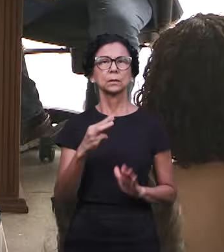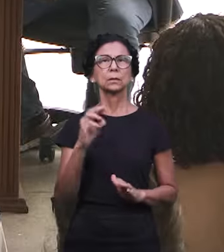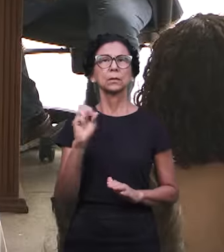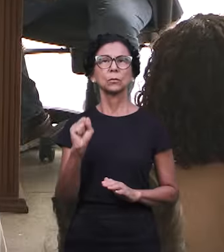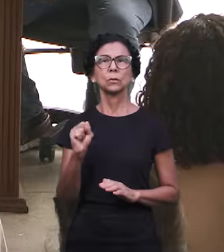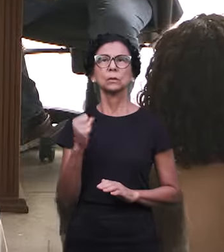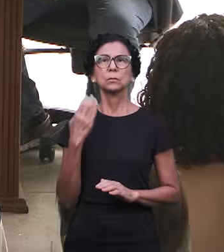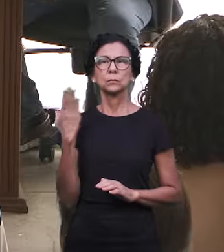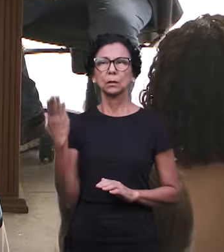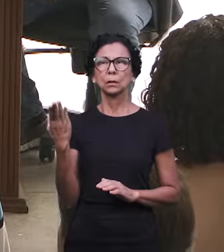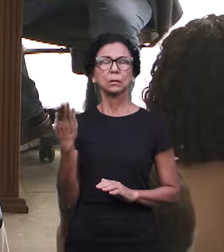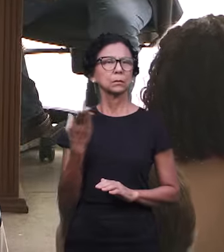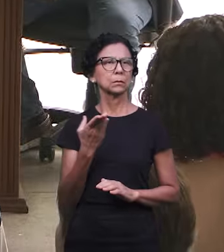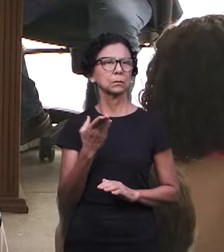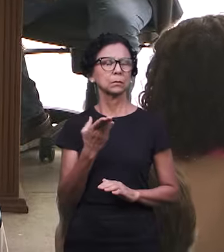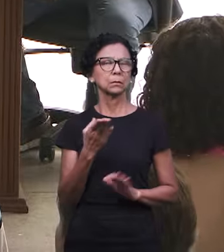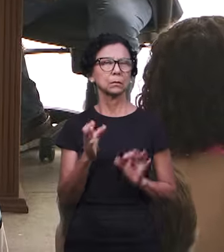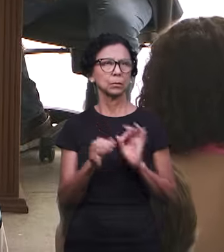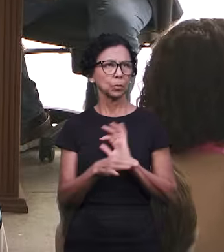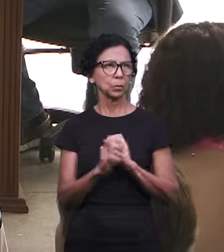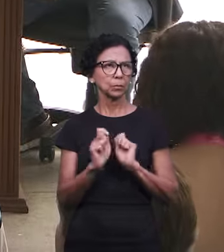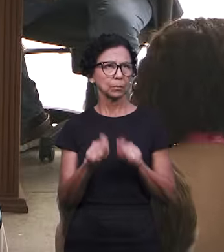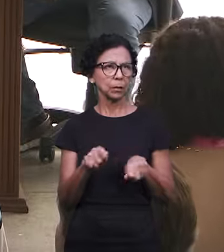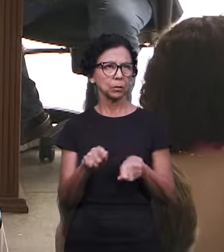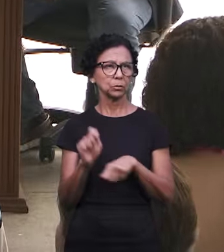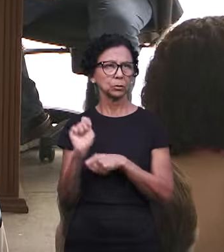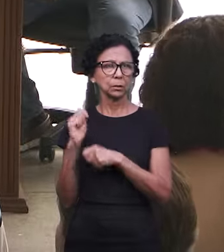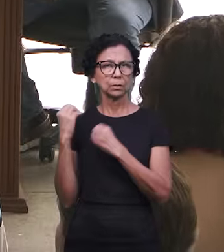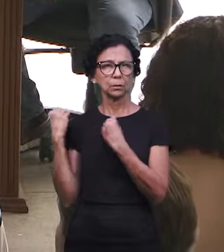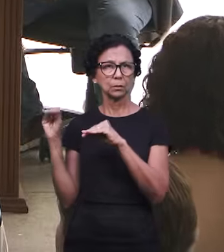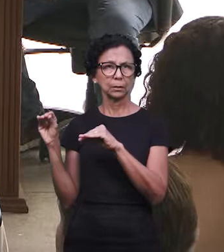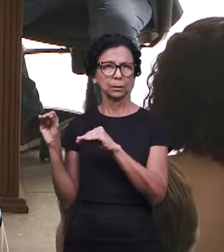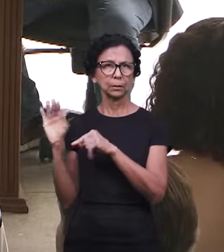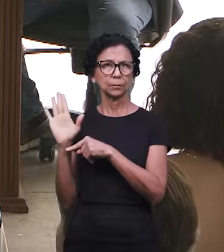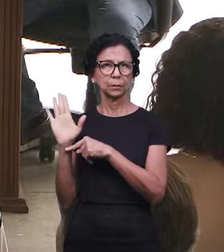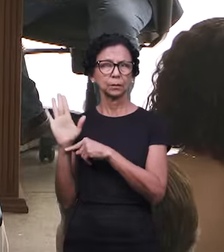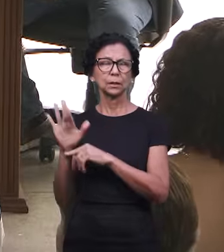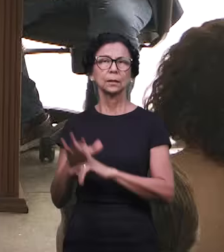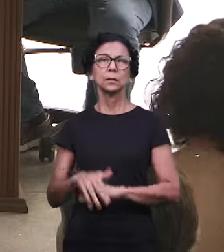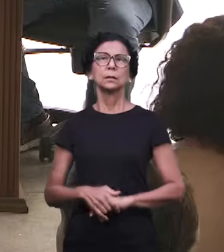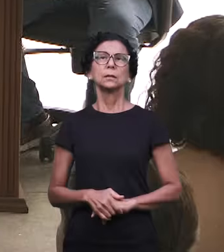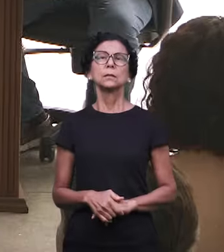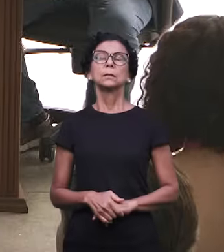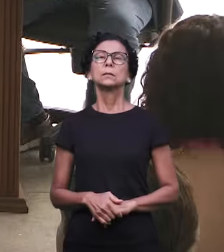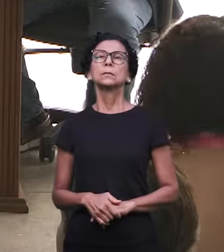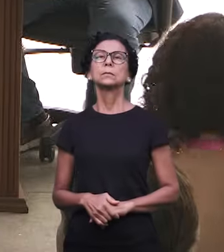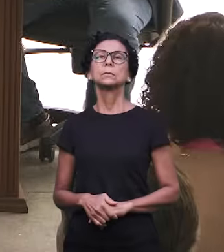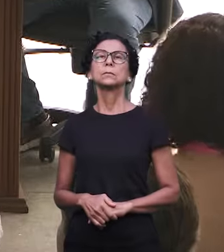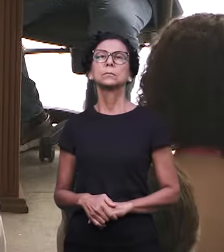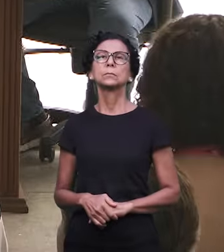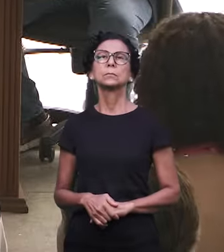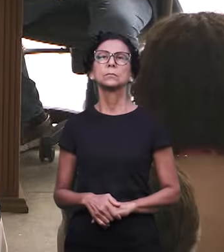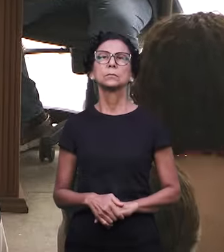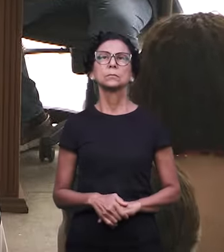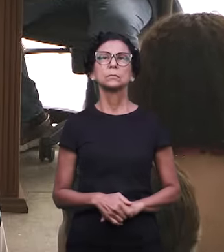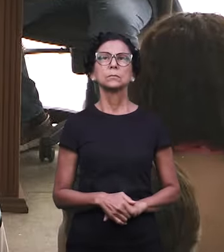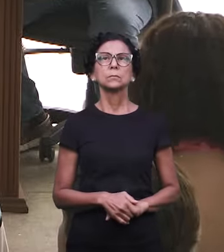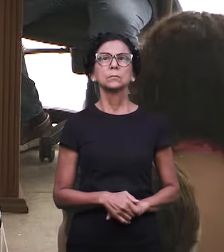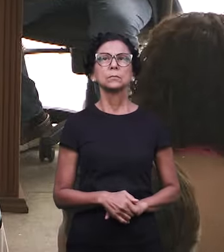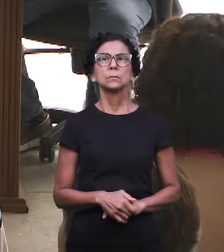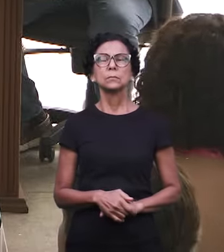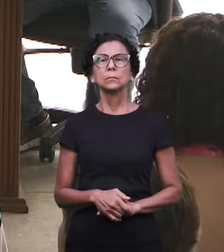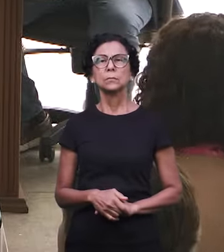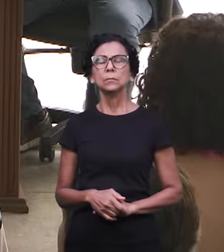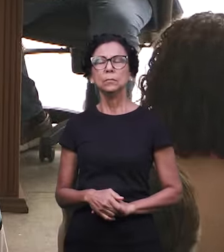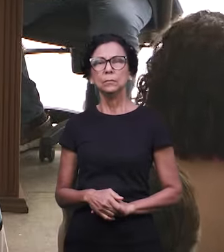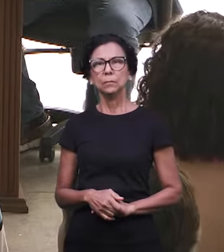está pronto aí a projeção, estão prontos para projetar, para que leiamos juntos. Mostra alguém que voltou